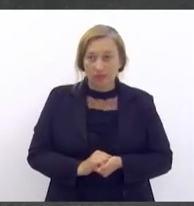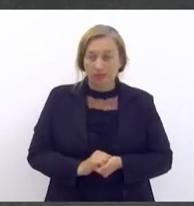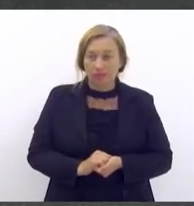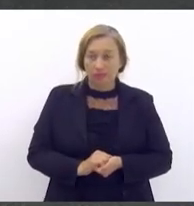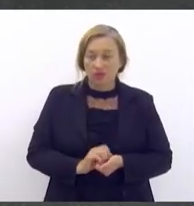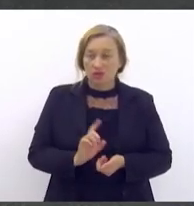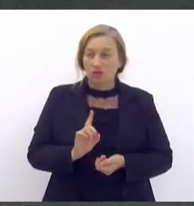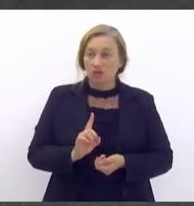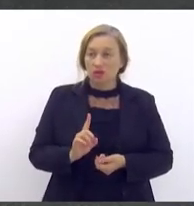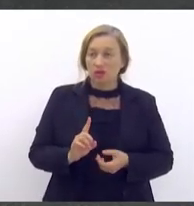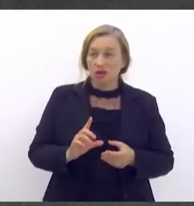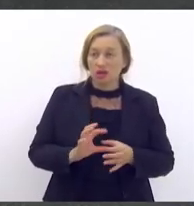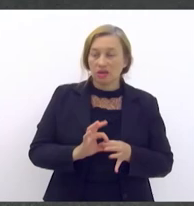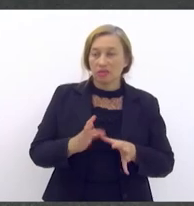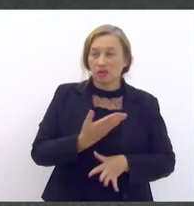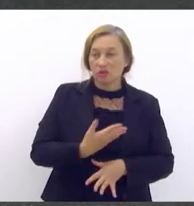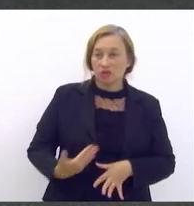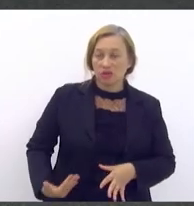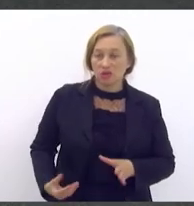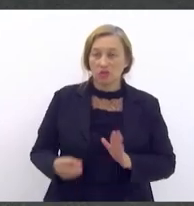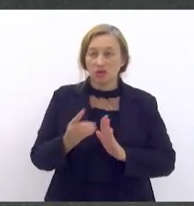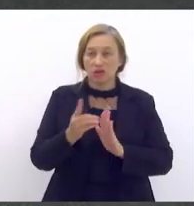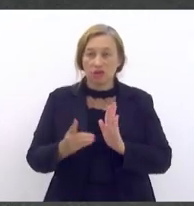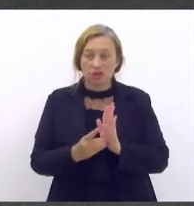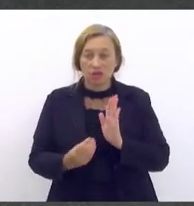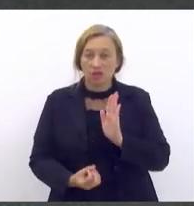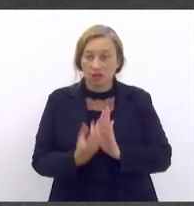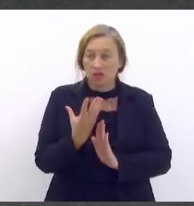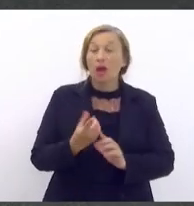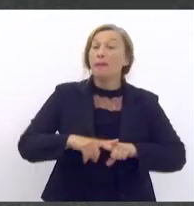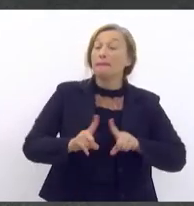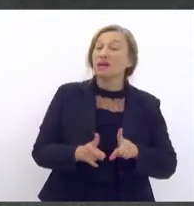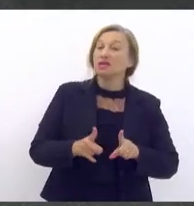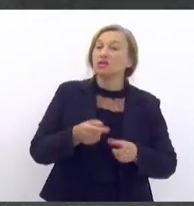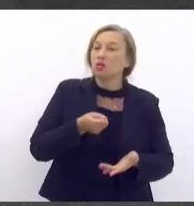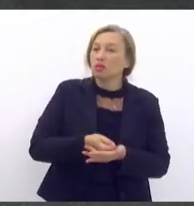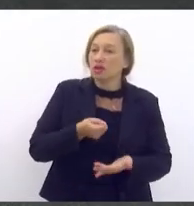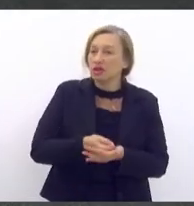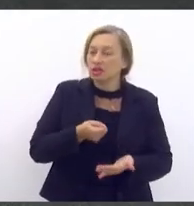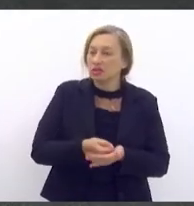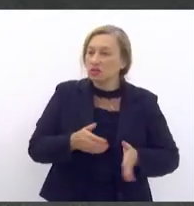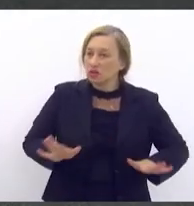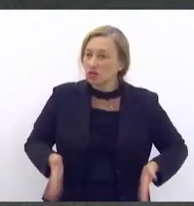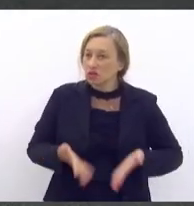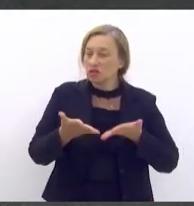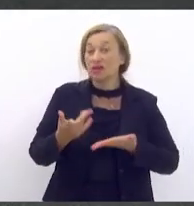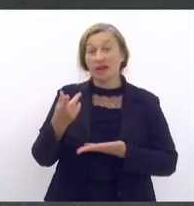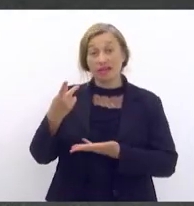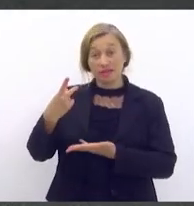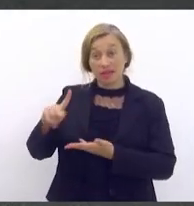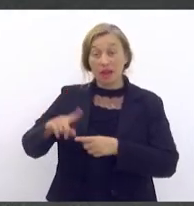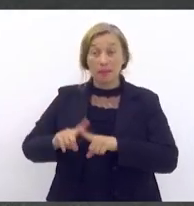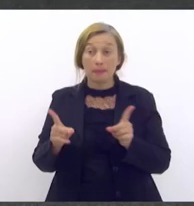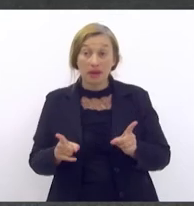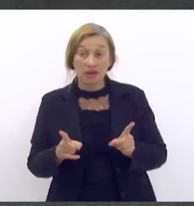do governador fazê-lo por decreto. Obrigatoriamente, a iniciativa é dele, mas cabe uma